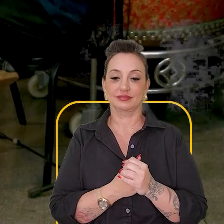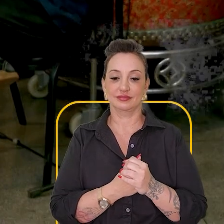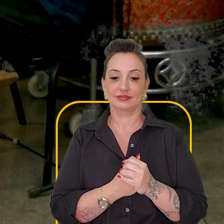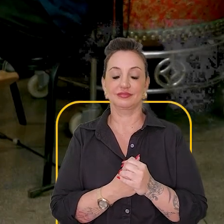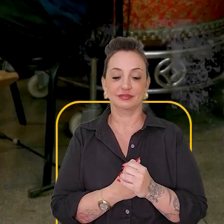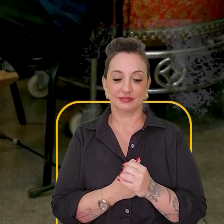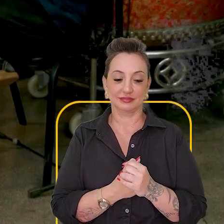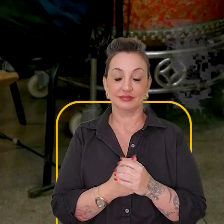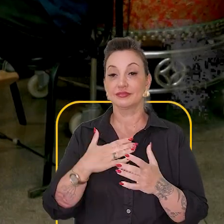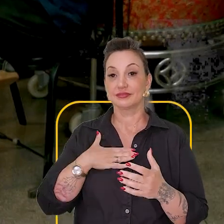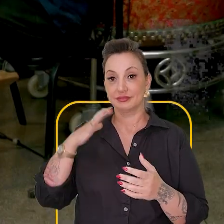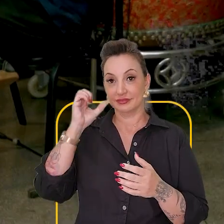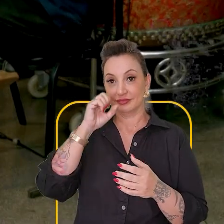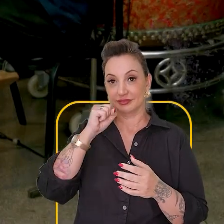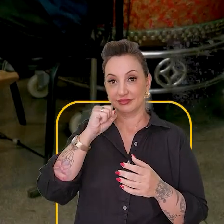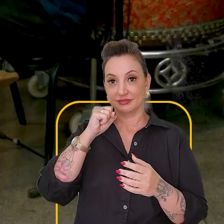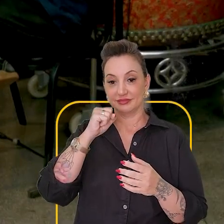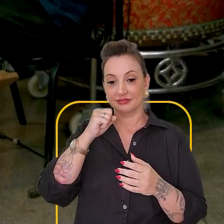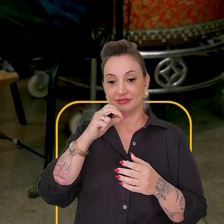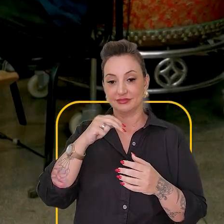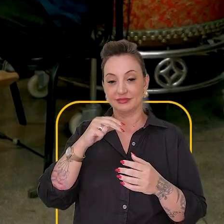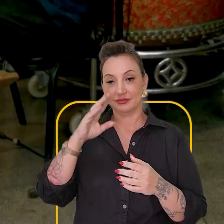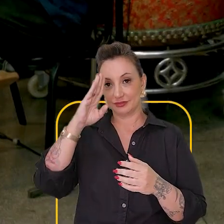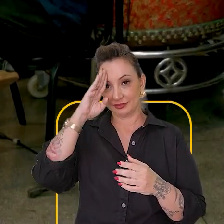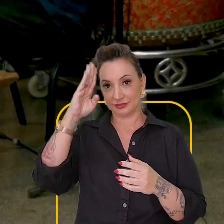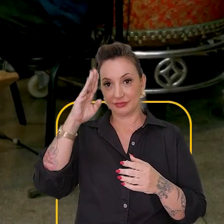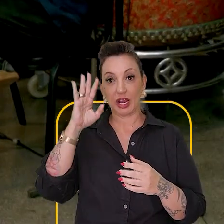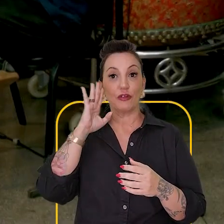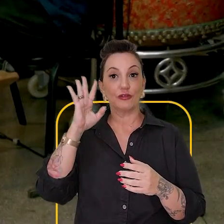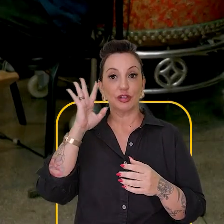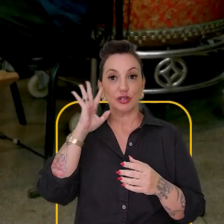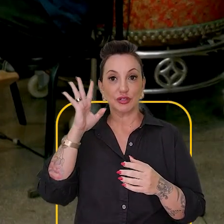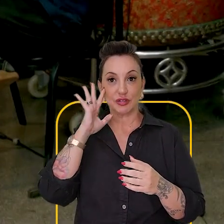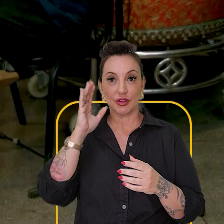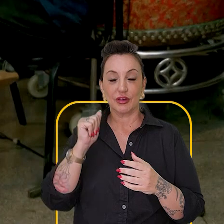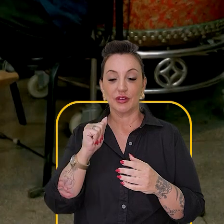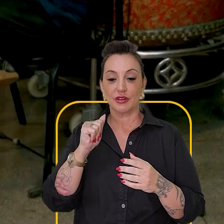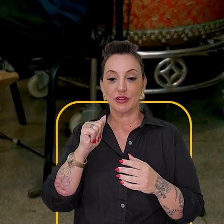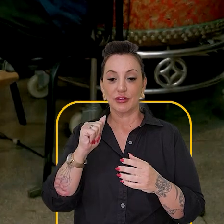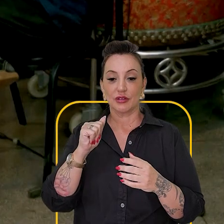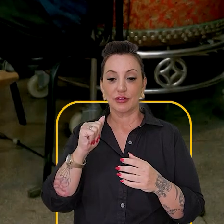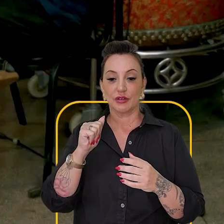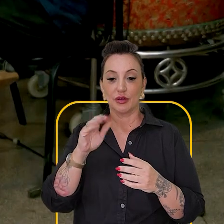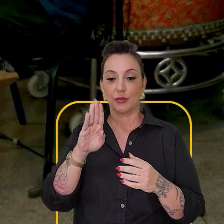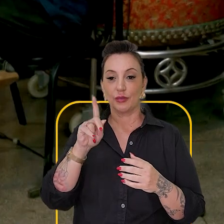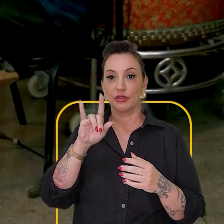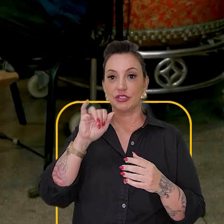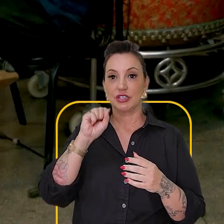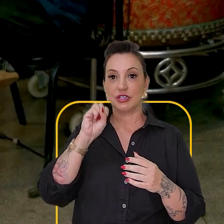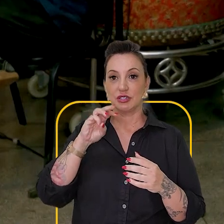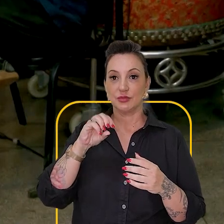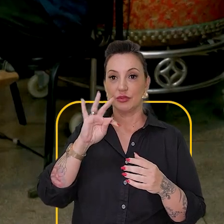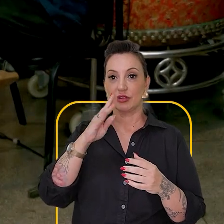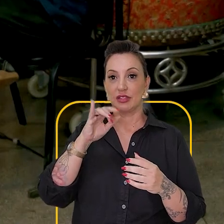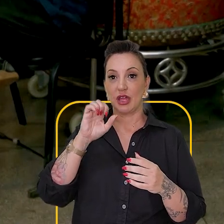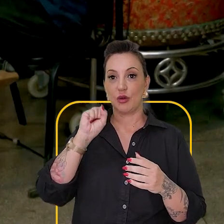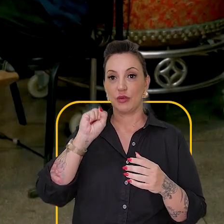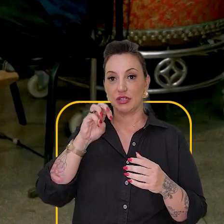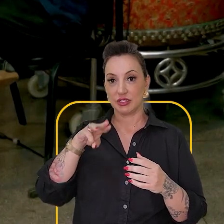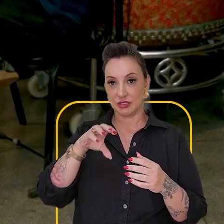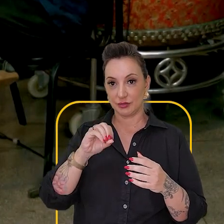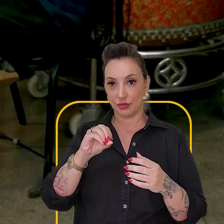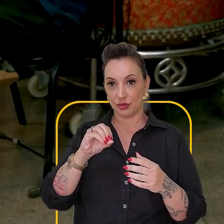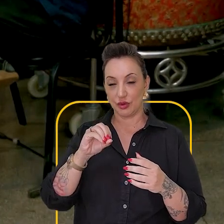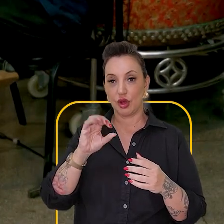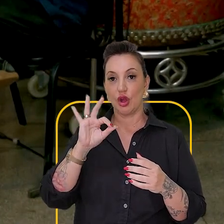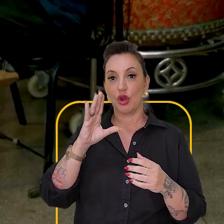ã eu aprendi muito com os princípios filosóficos do budis ta ismo confusionismo